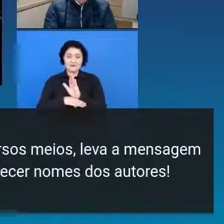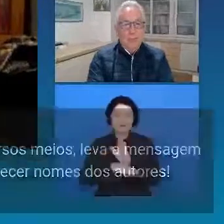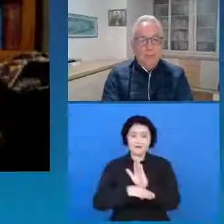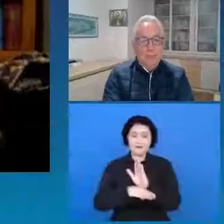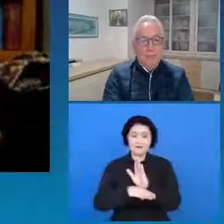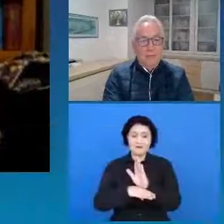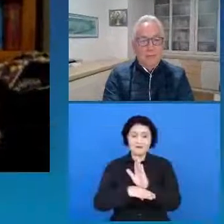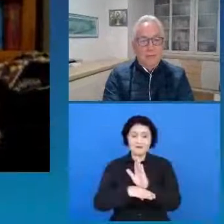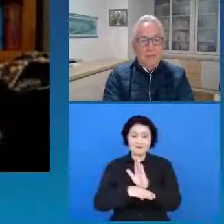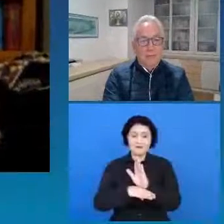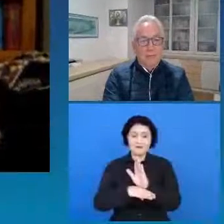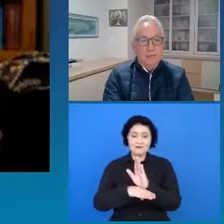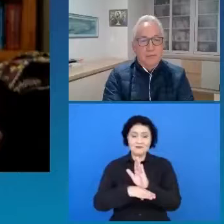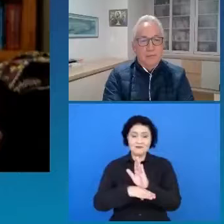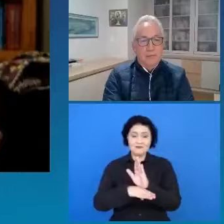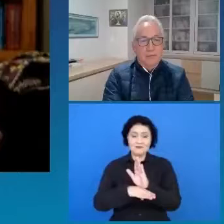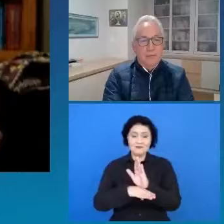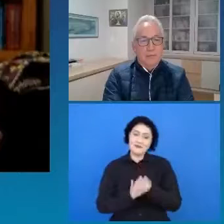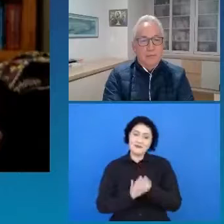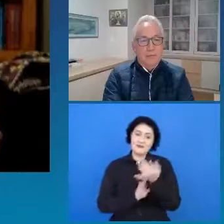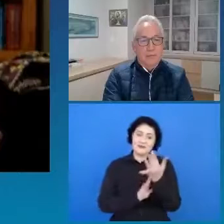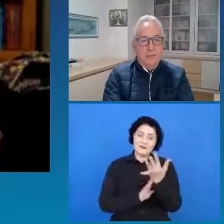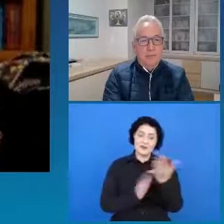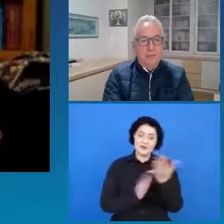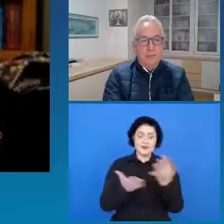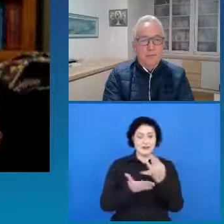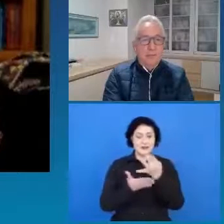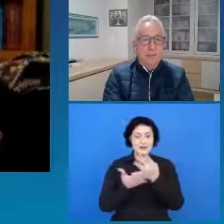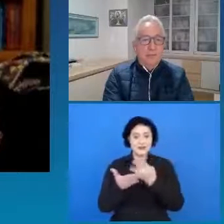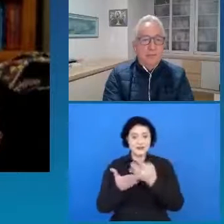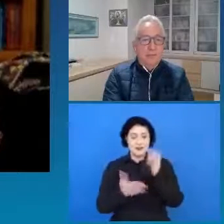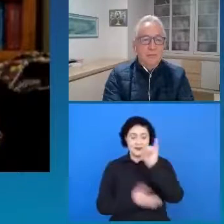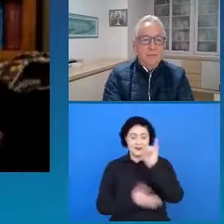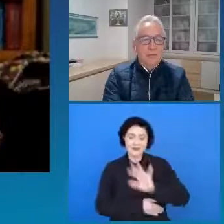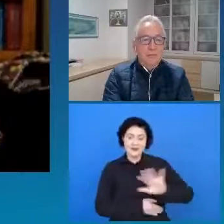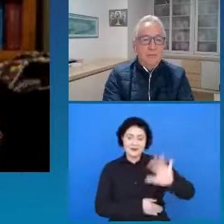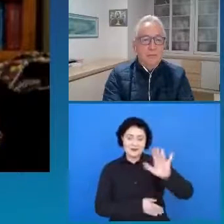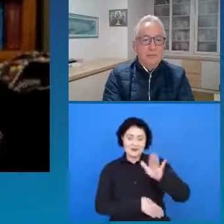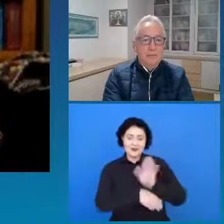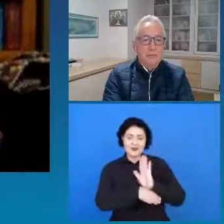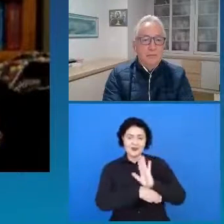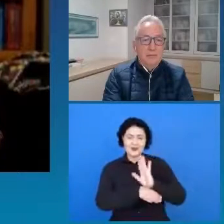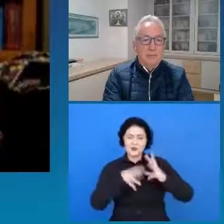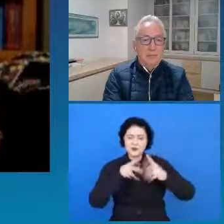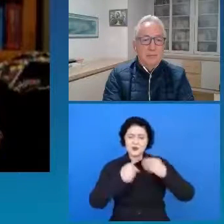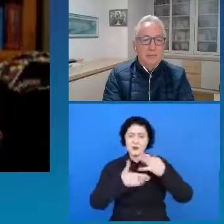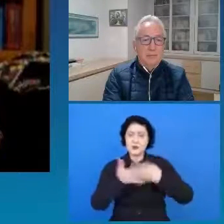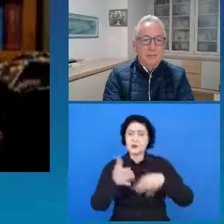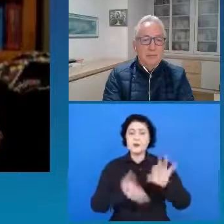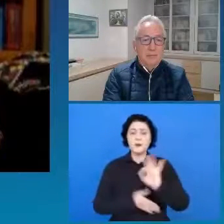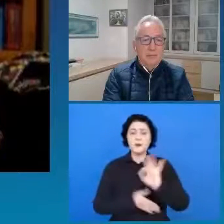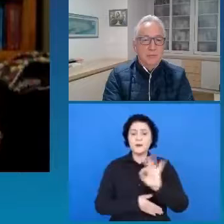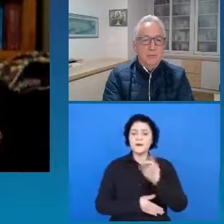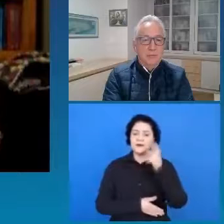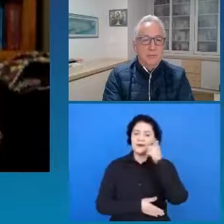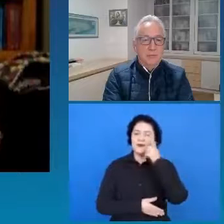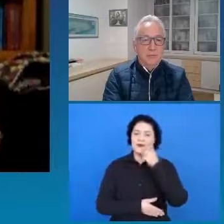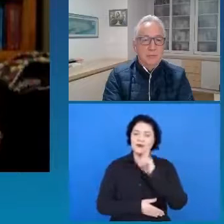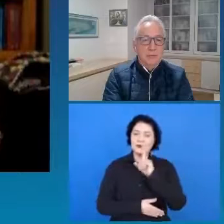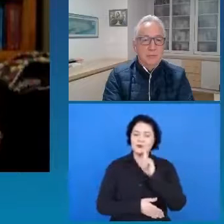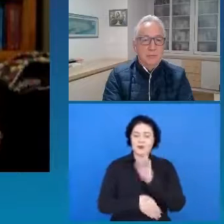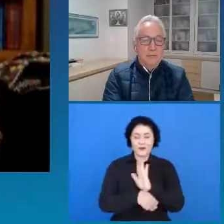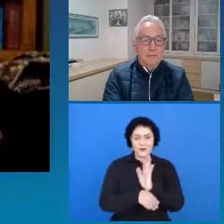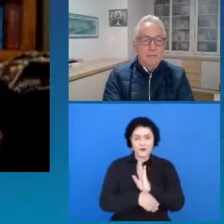continuidade que tivesse vários destes textos se transformando em filmes não são todos os textos que conseguem